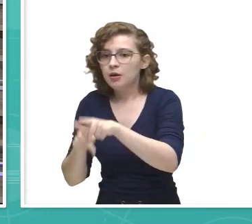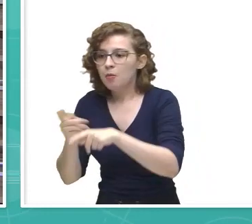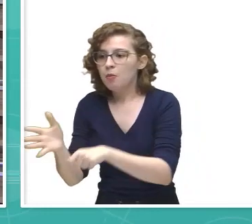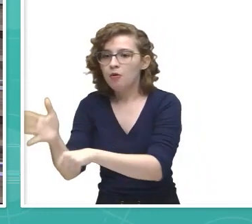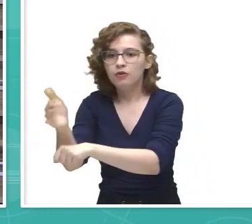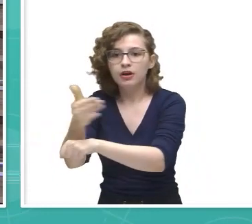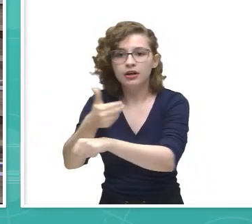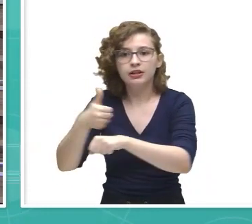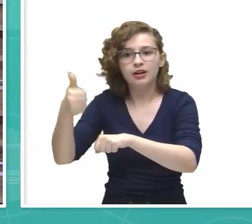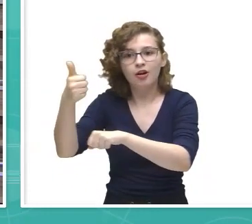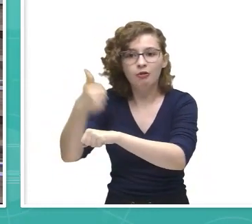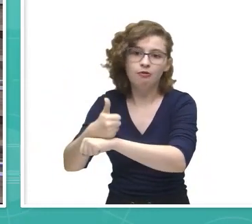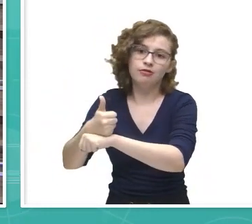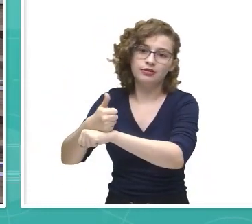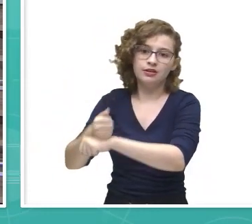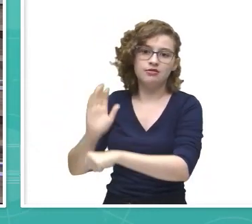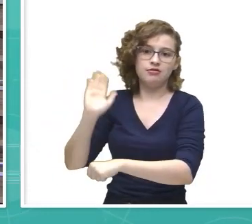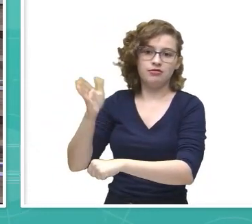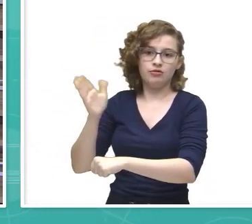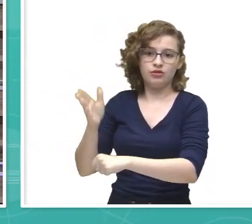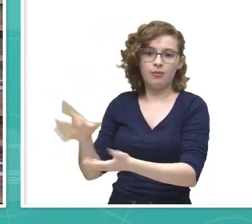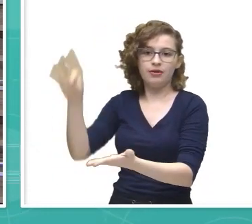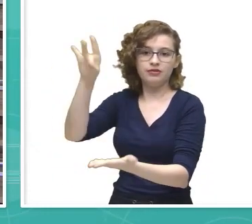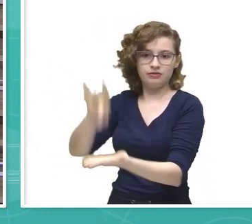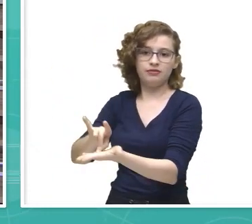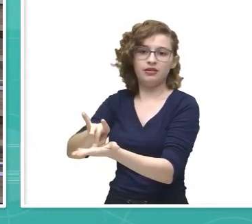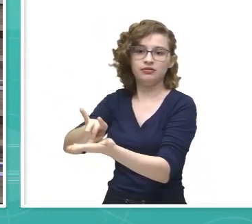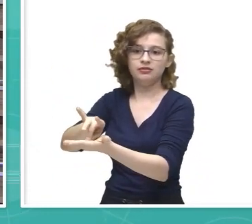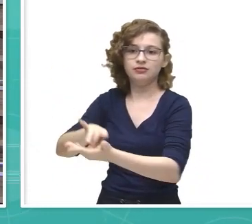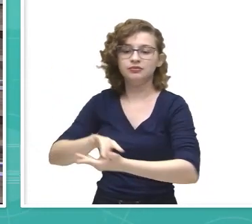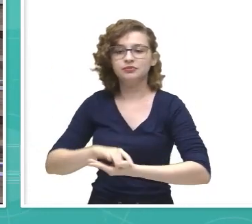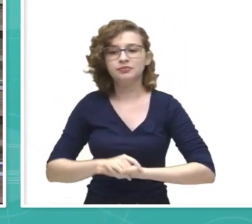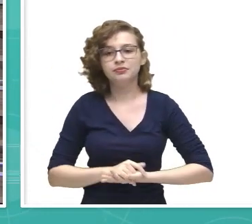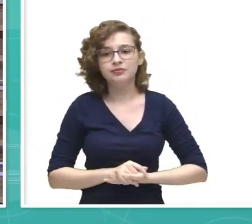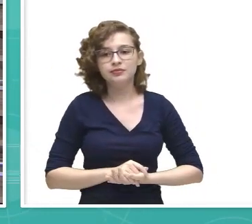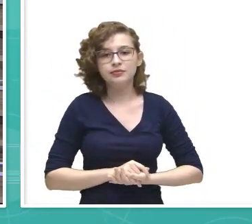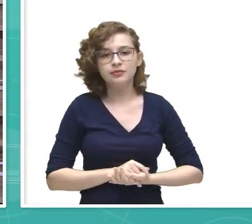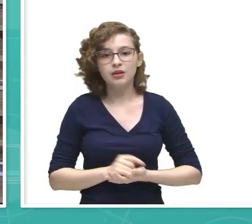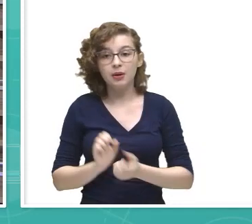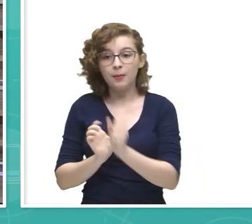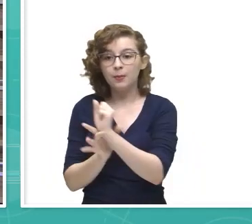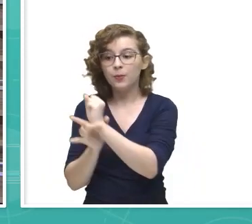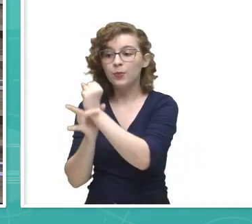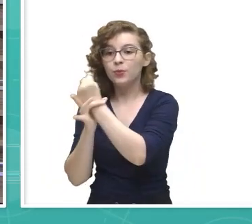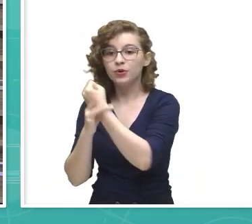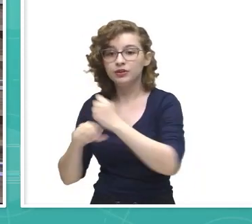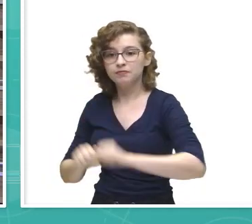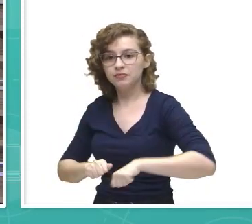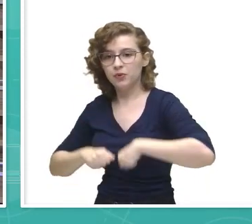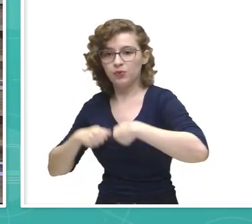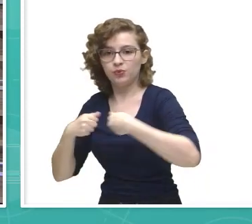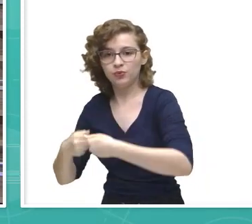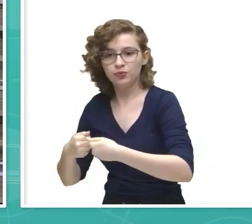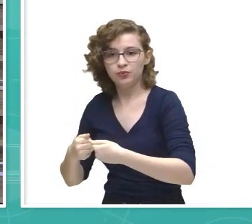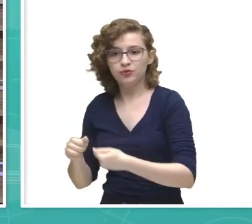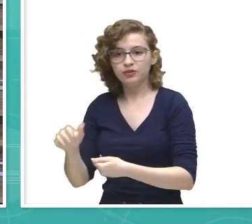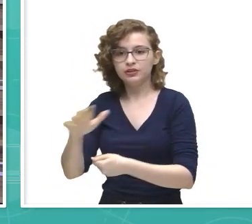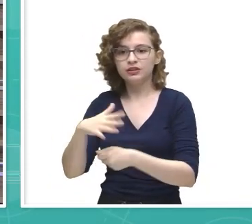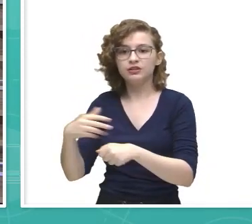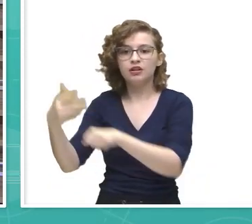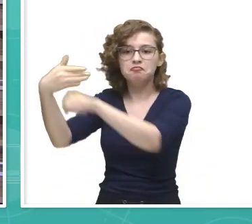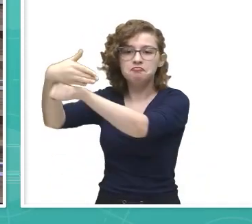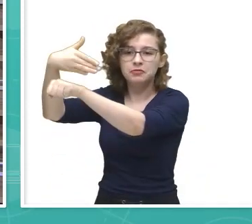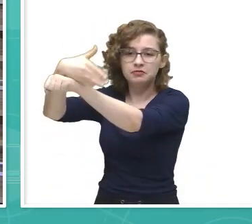para consolidar sua dominação e, principalmente, para proteger contra ameaças